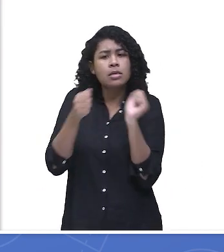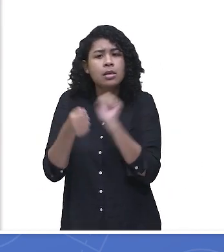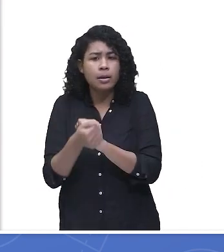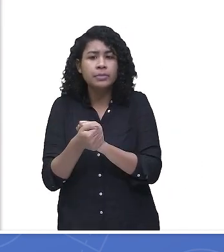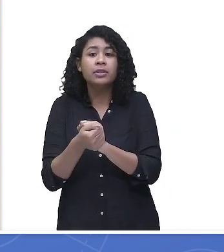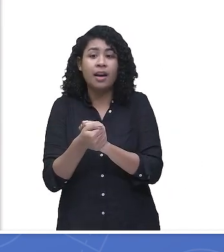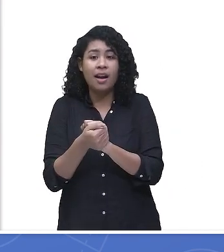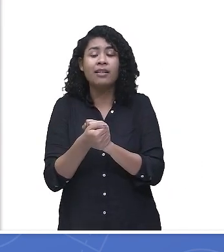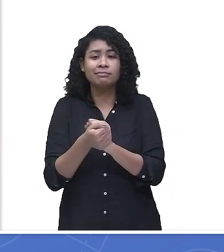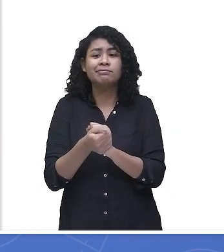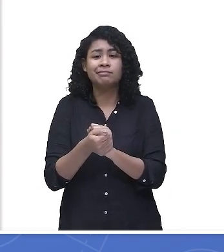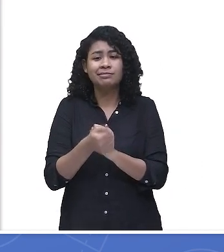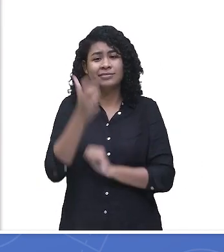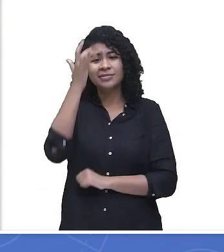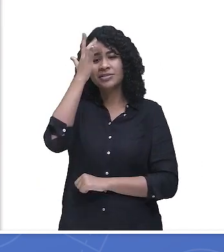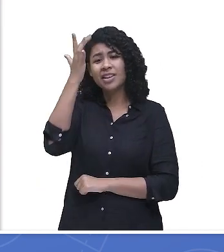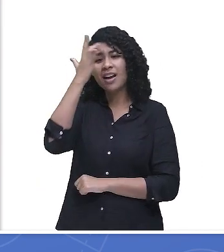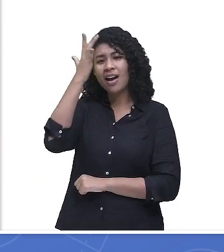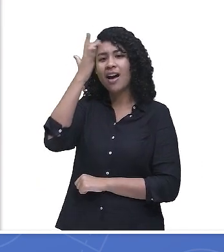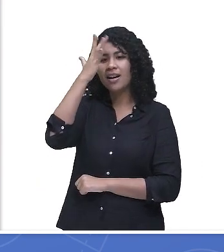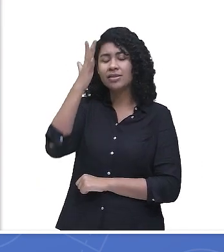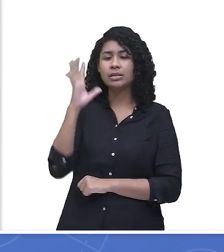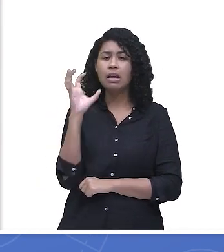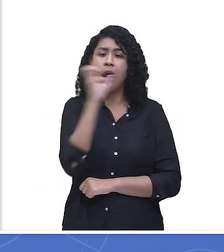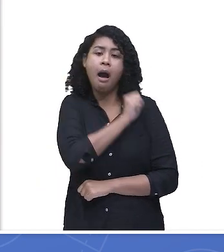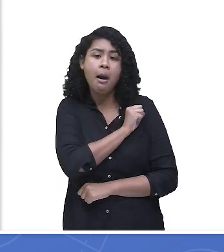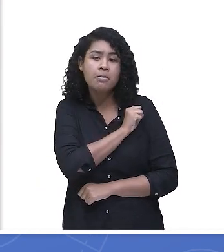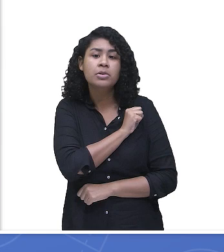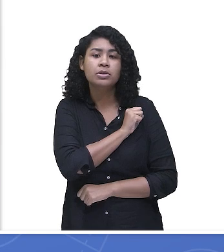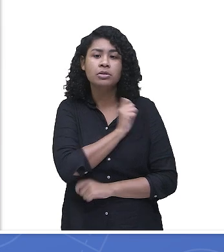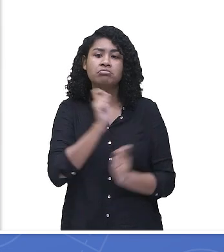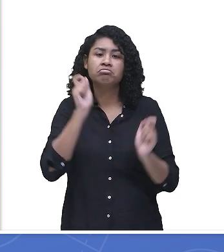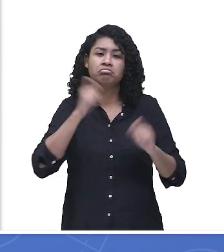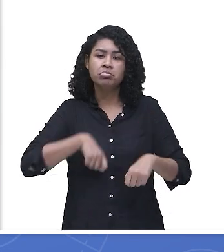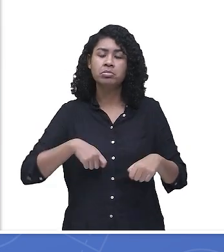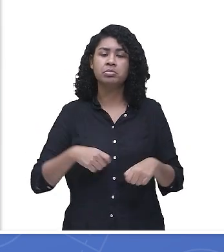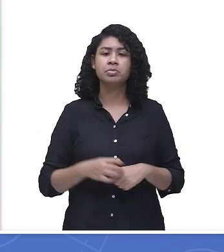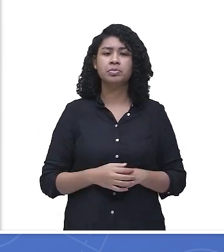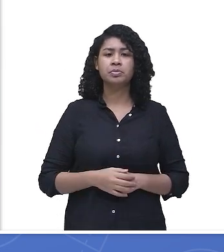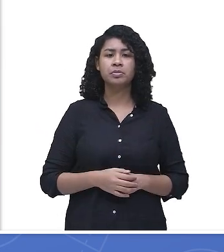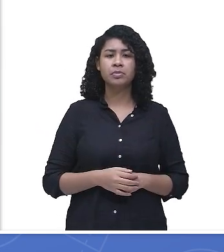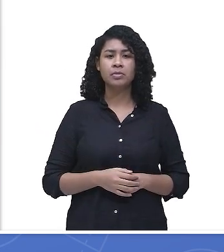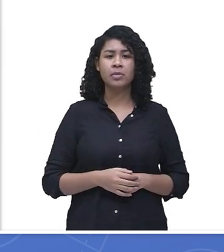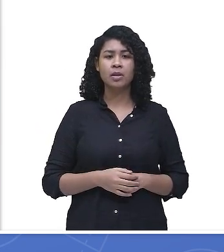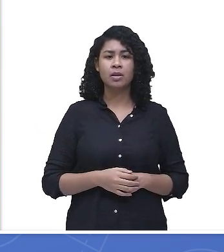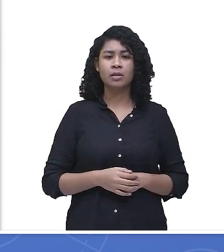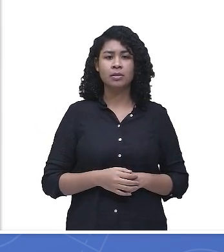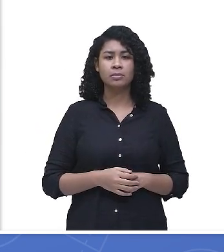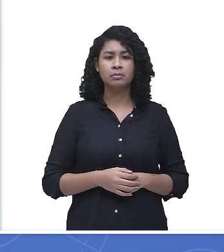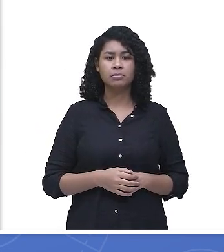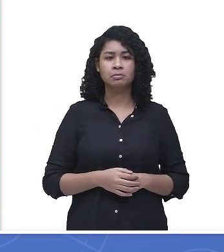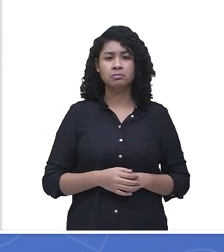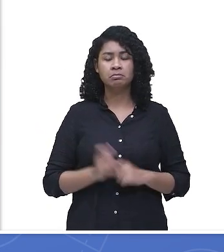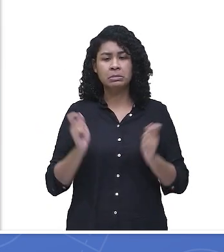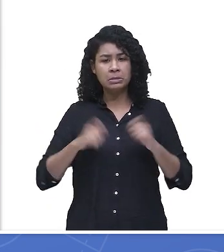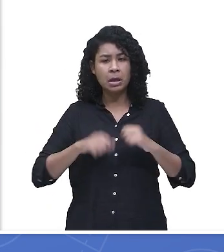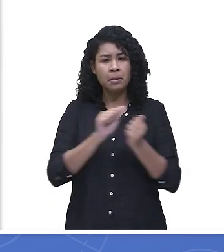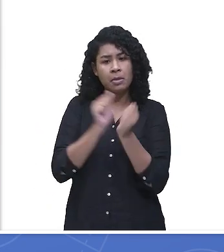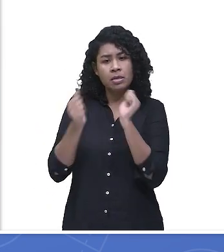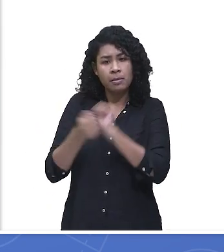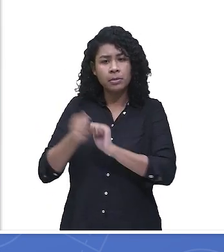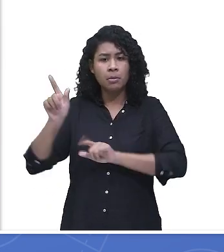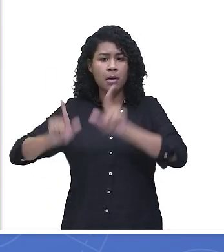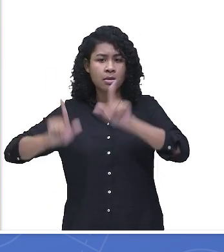maneira mais fácil, né, de maneira rápida para a linguagem tanto da TV quanto do rádio. Vamos já ver isso um pouquinho mais à